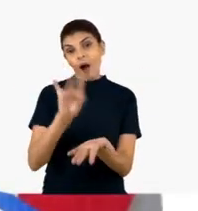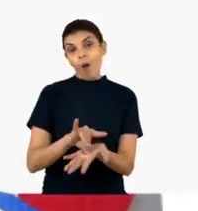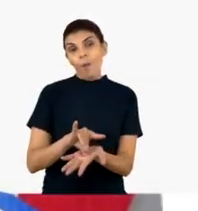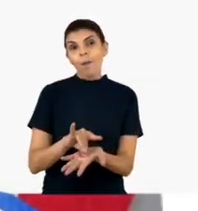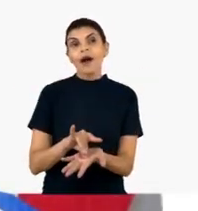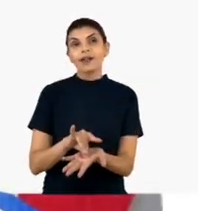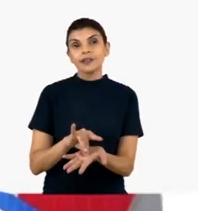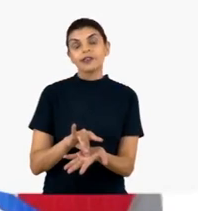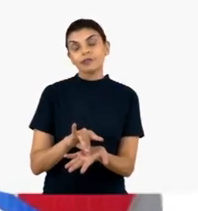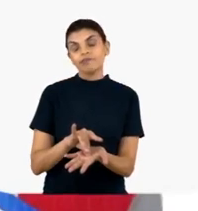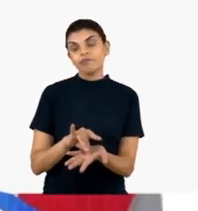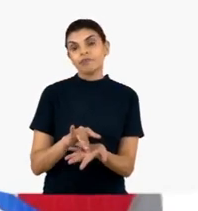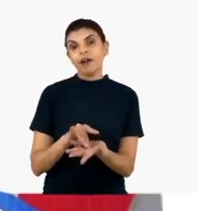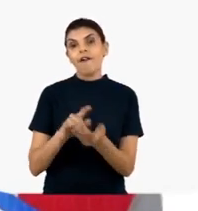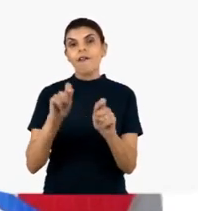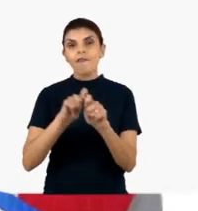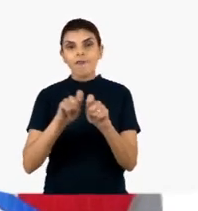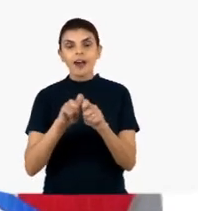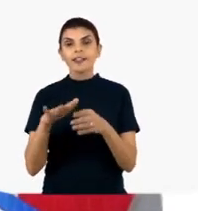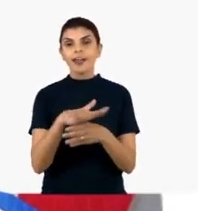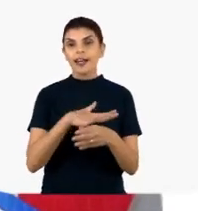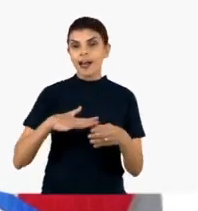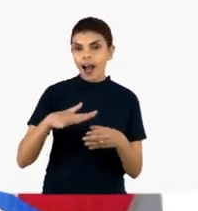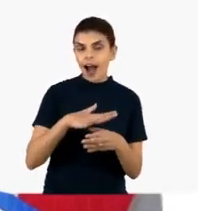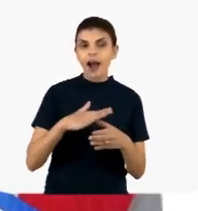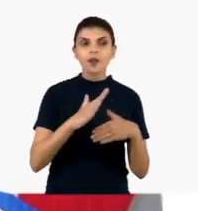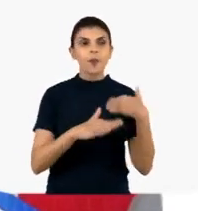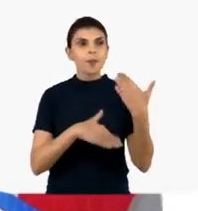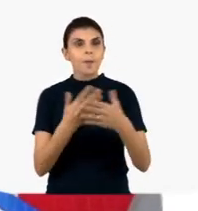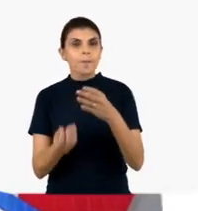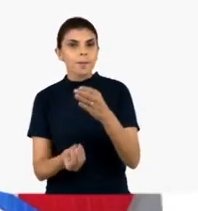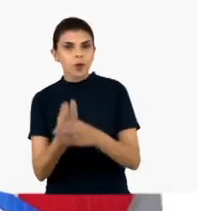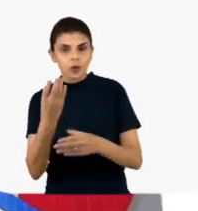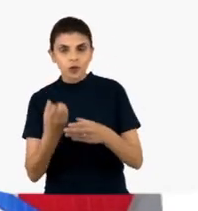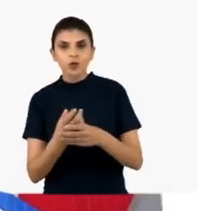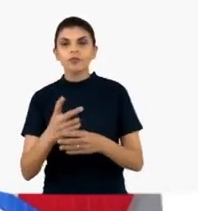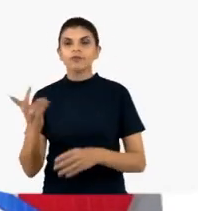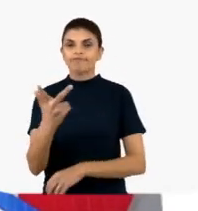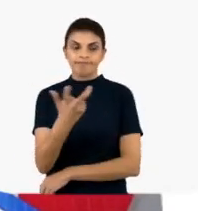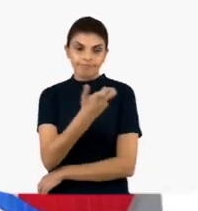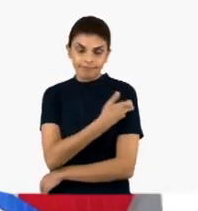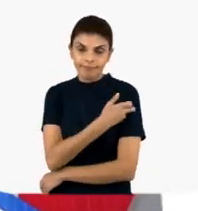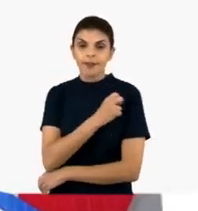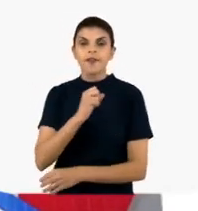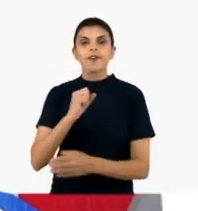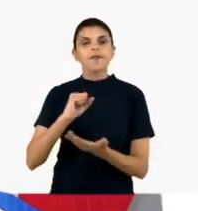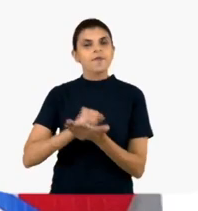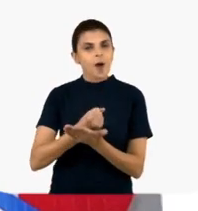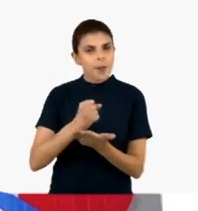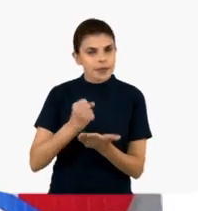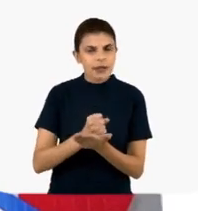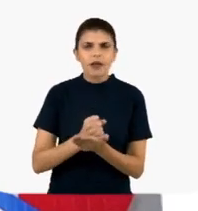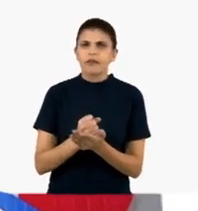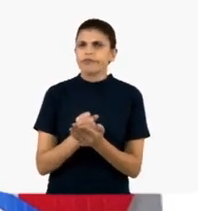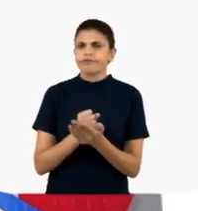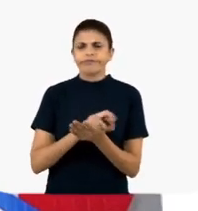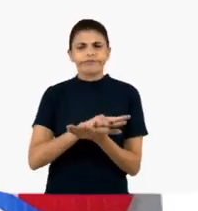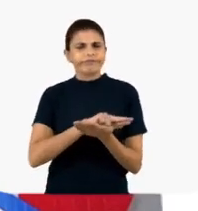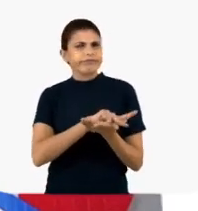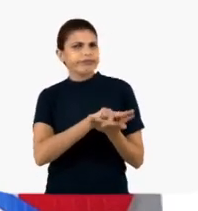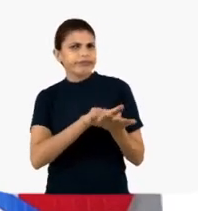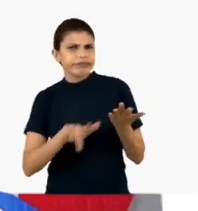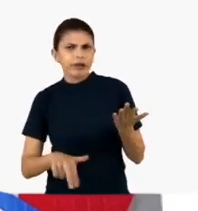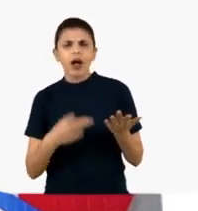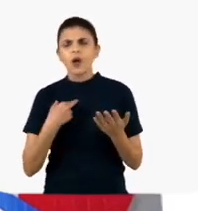Isso é todo, é realmente a área de desenvolvimento da produção dos produtos farmacêuticos é muito ampla.